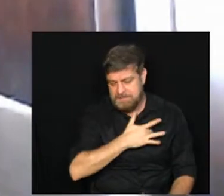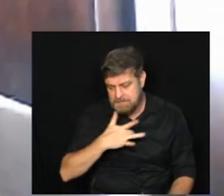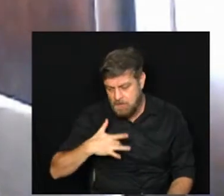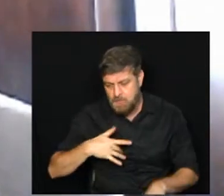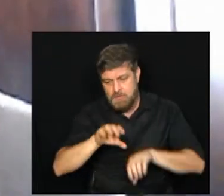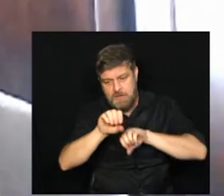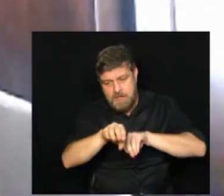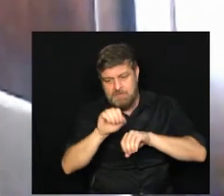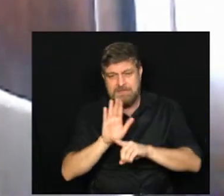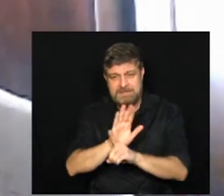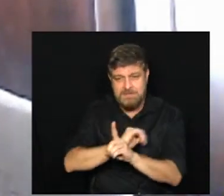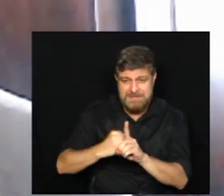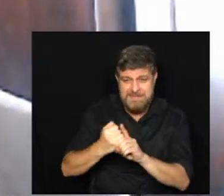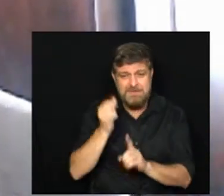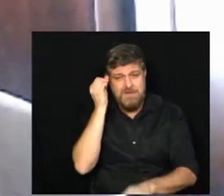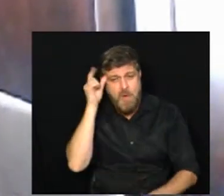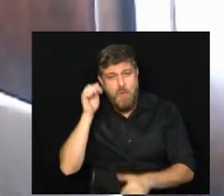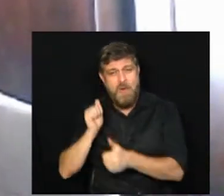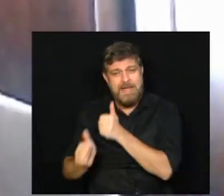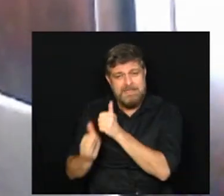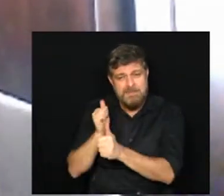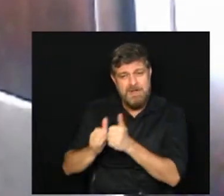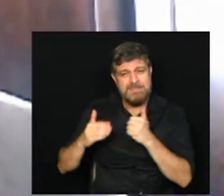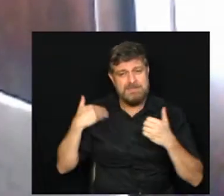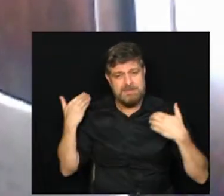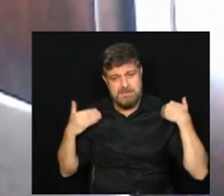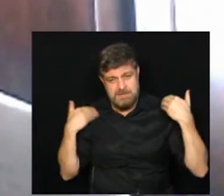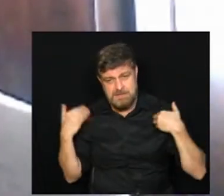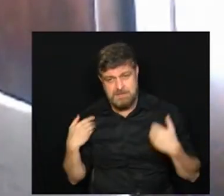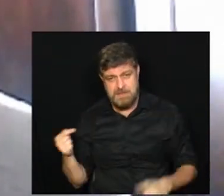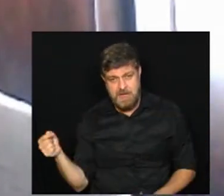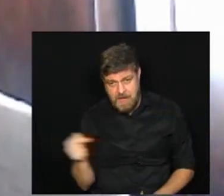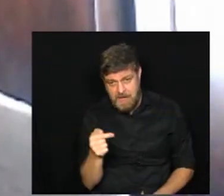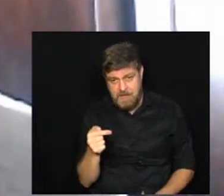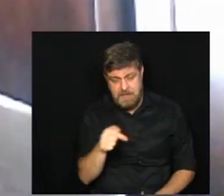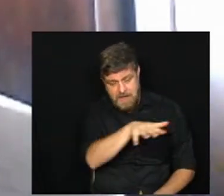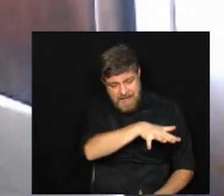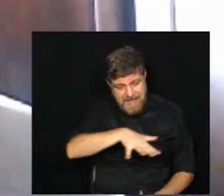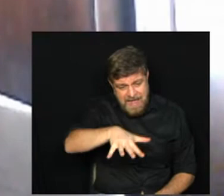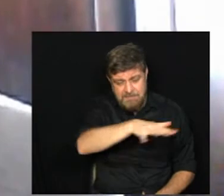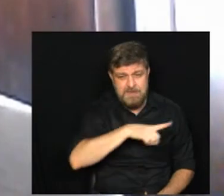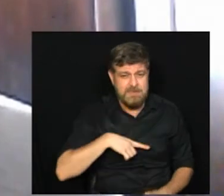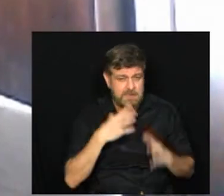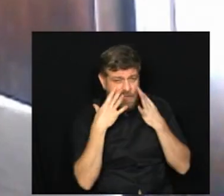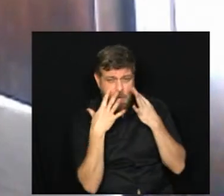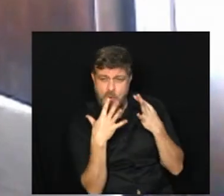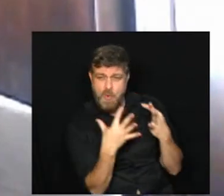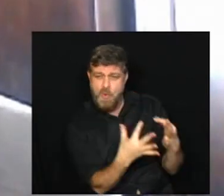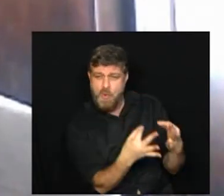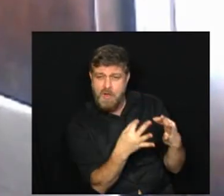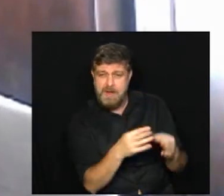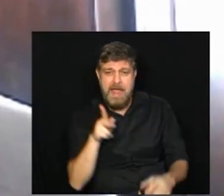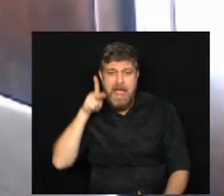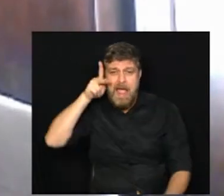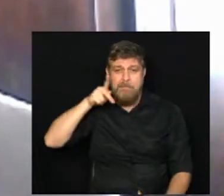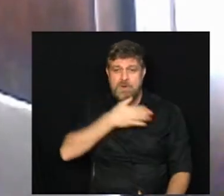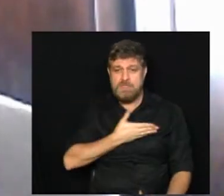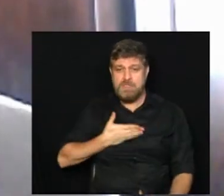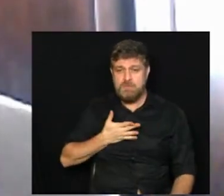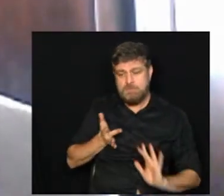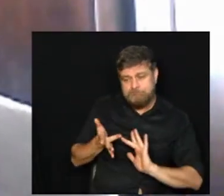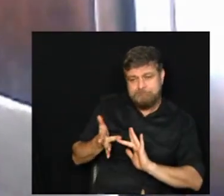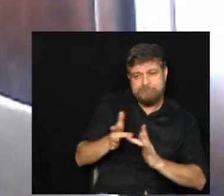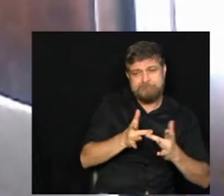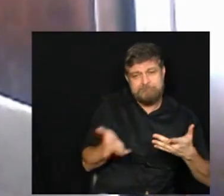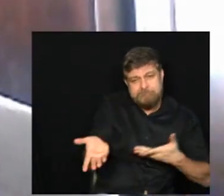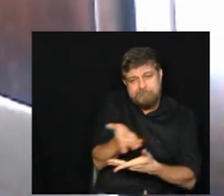educação, assistência, cultura, esporte e lazer, para que se faça um olhar e políticas integradas de oferta